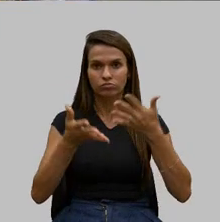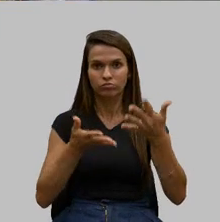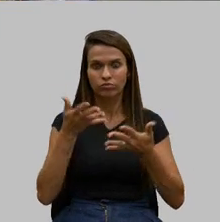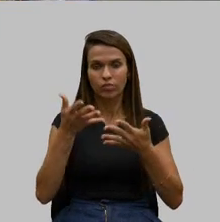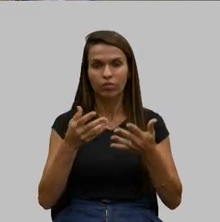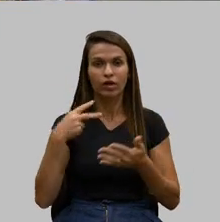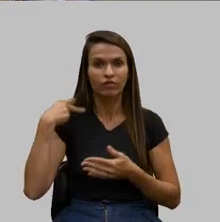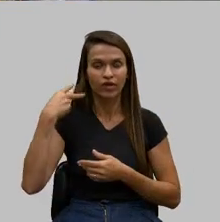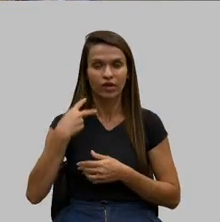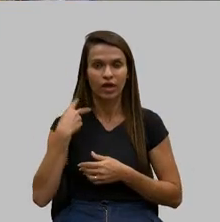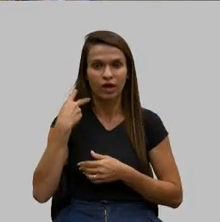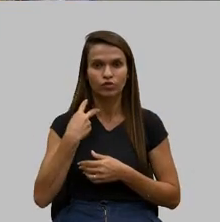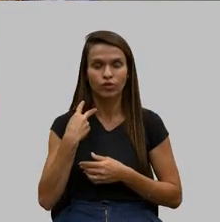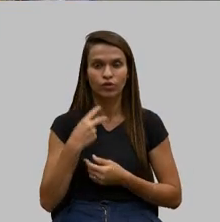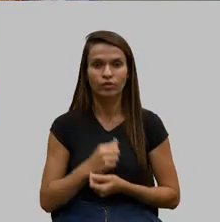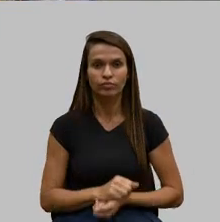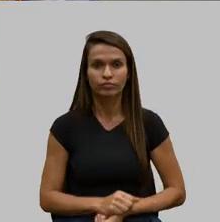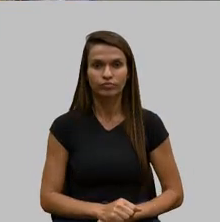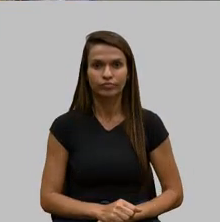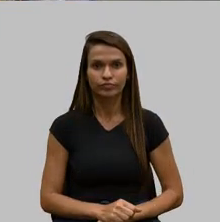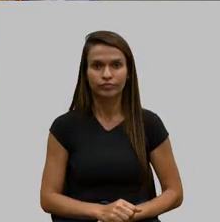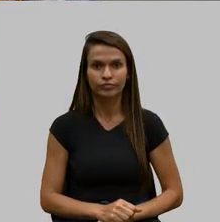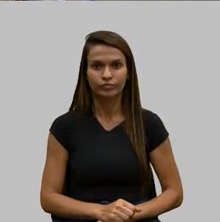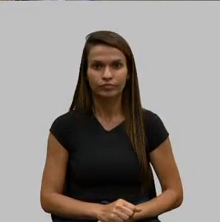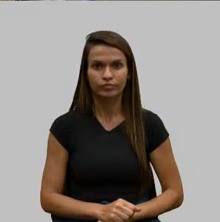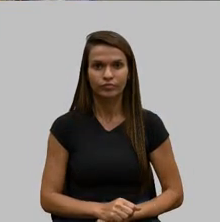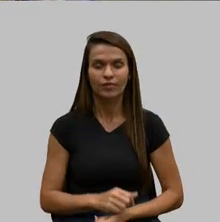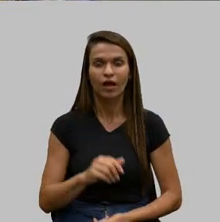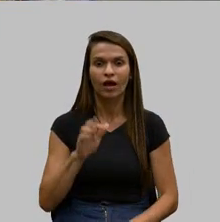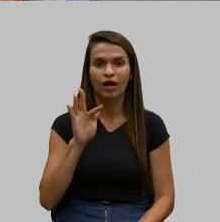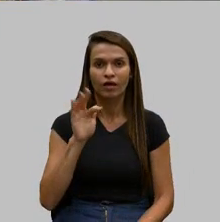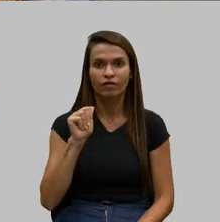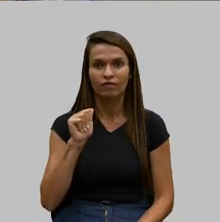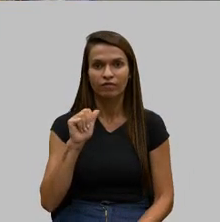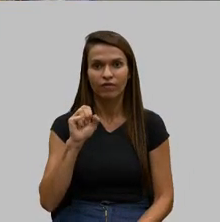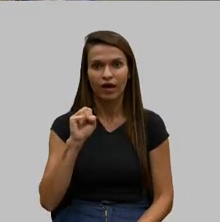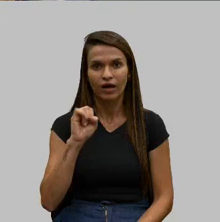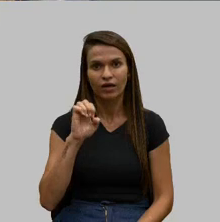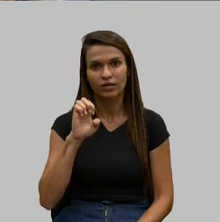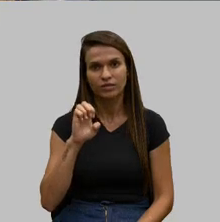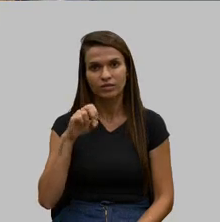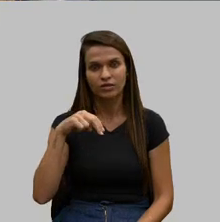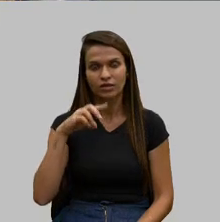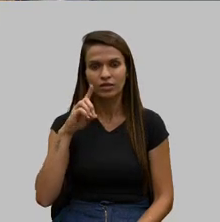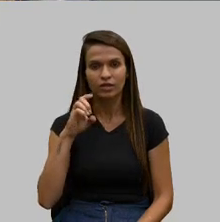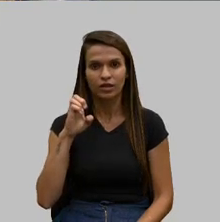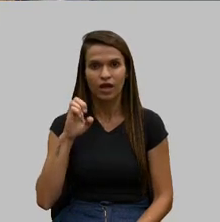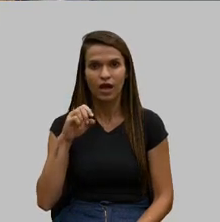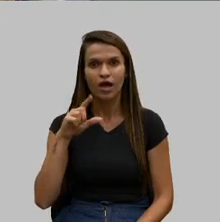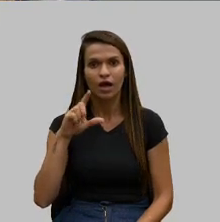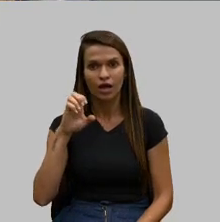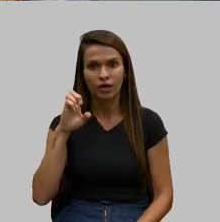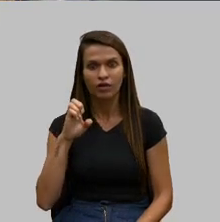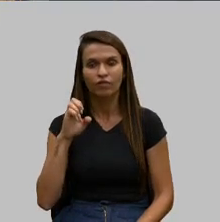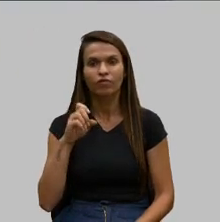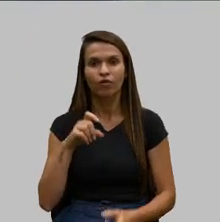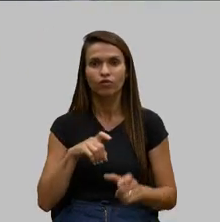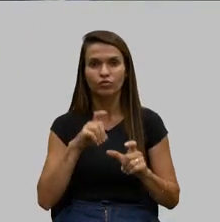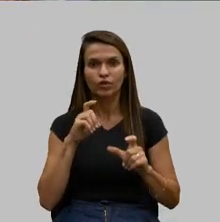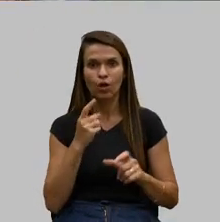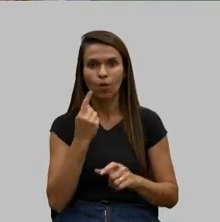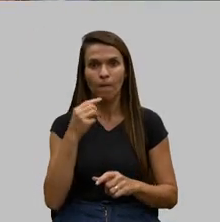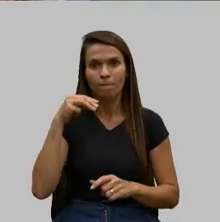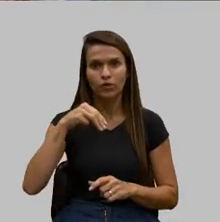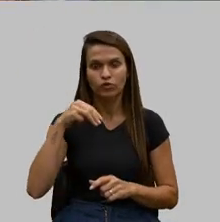vereador Eh Fábio andrii para que faça suas colocações eu vou suspender por um minutinho para correr em plenário para fazer